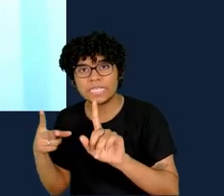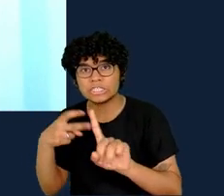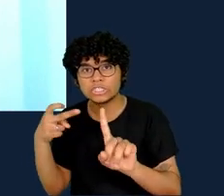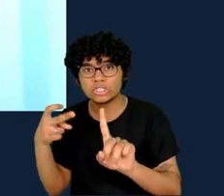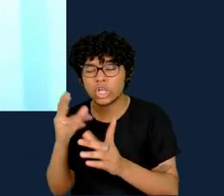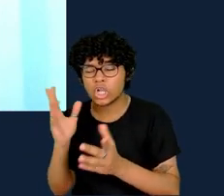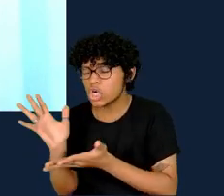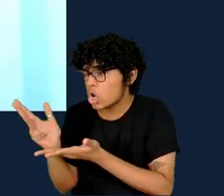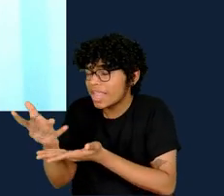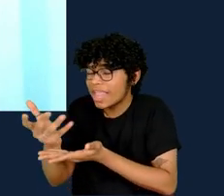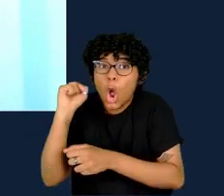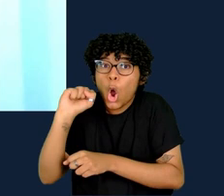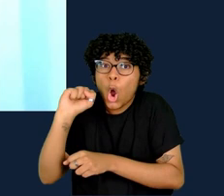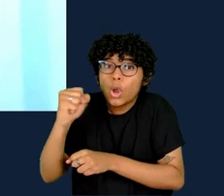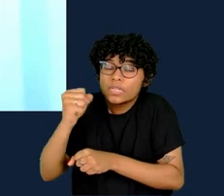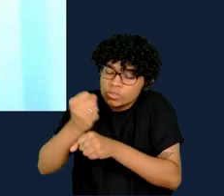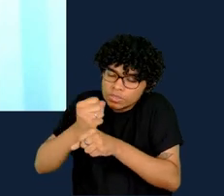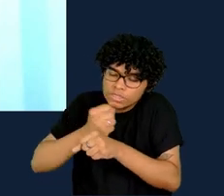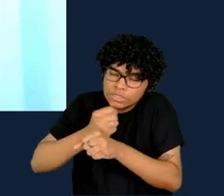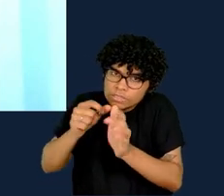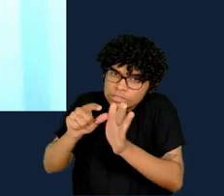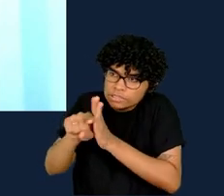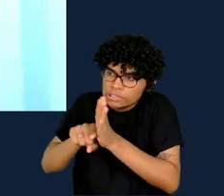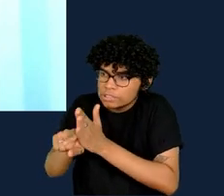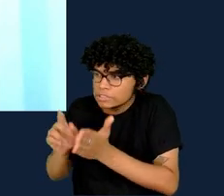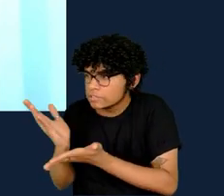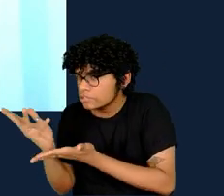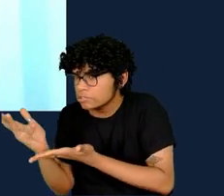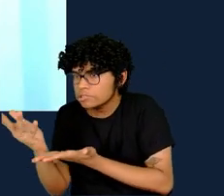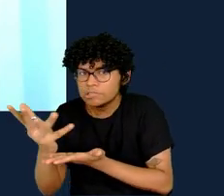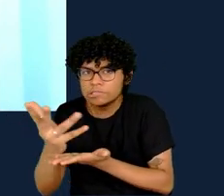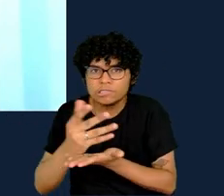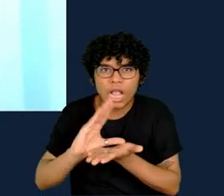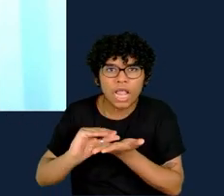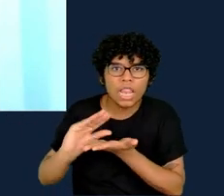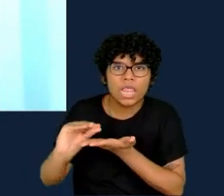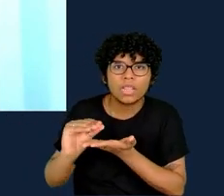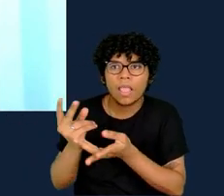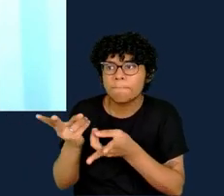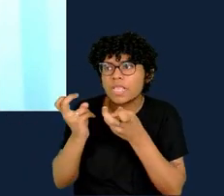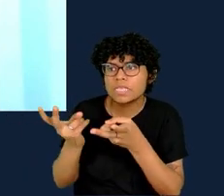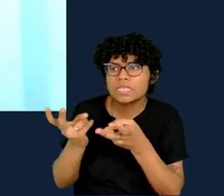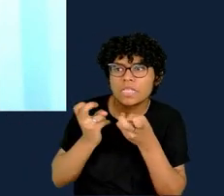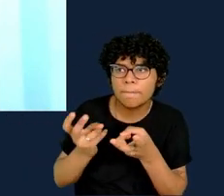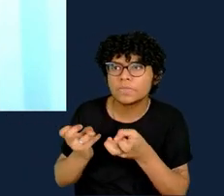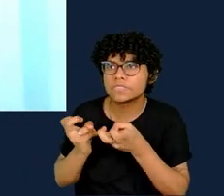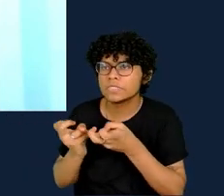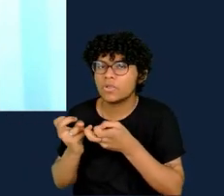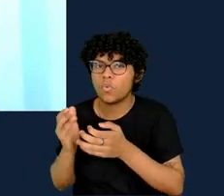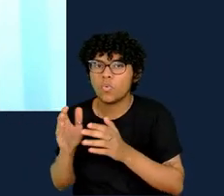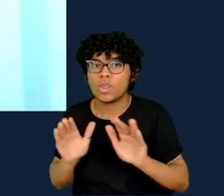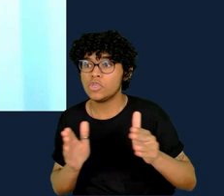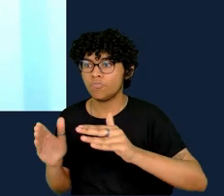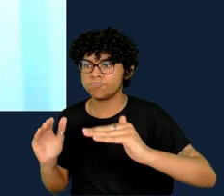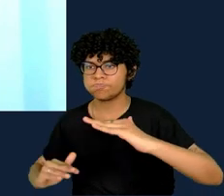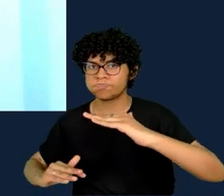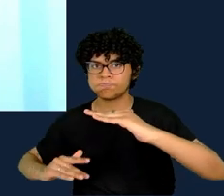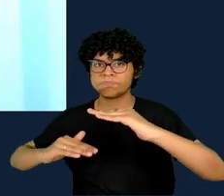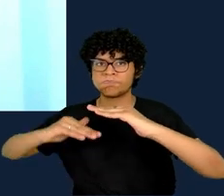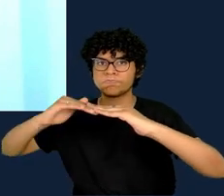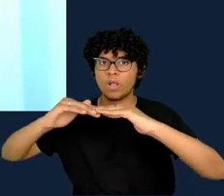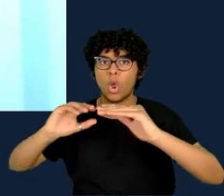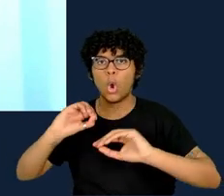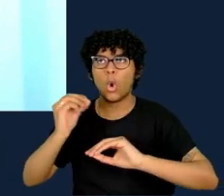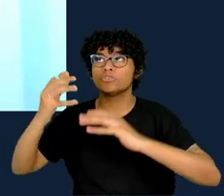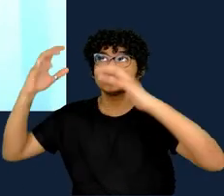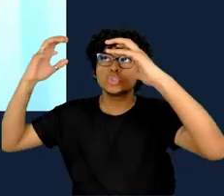informação sobre a percepção climática que eles tinham. Se o rio estava cheio, se chovia mais, se chovia menos, se isso